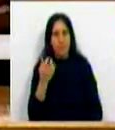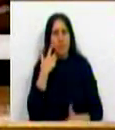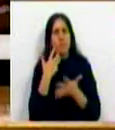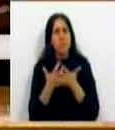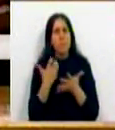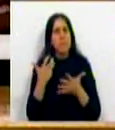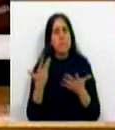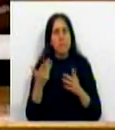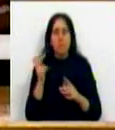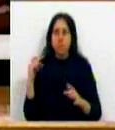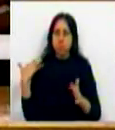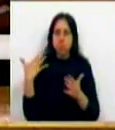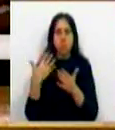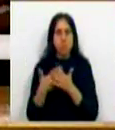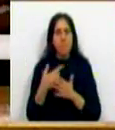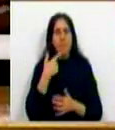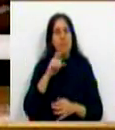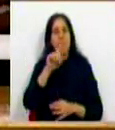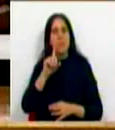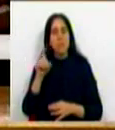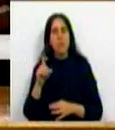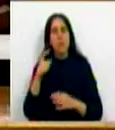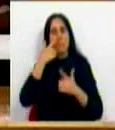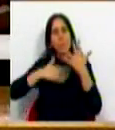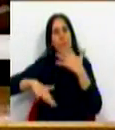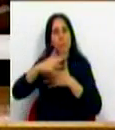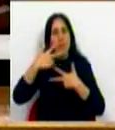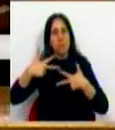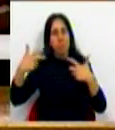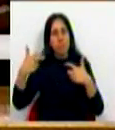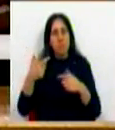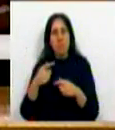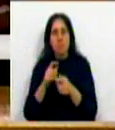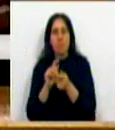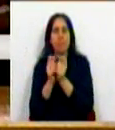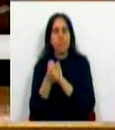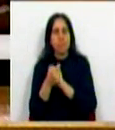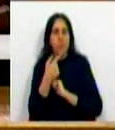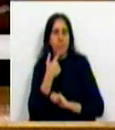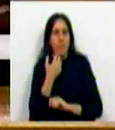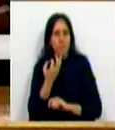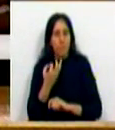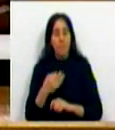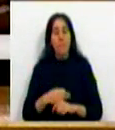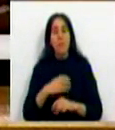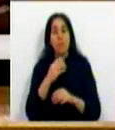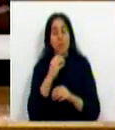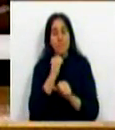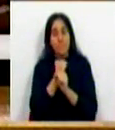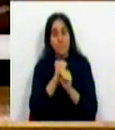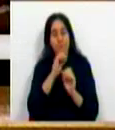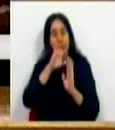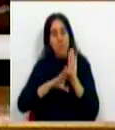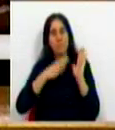sublinhar como nos últimos anos estas questões e a sua percepção pública se agudizaram. Os fenómenos da precariedade atingem hoje